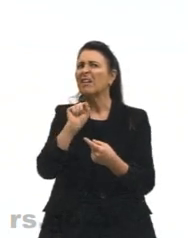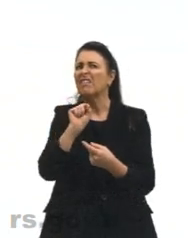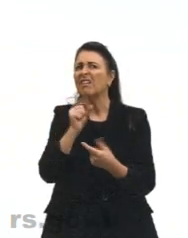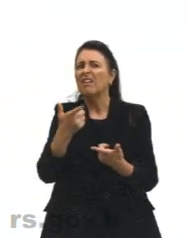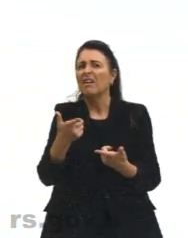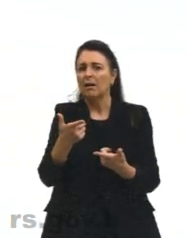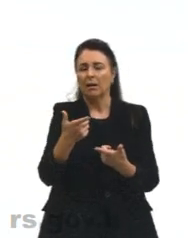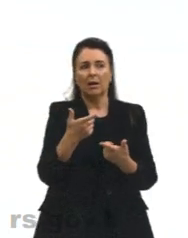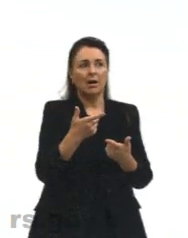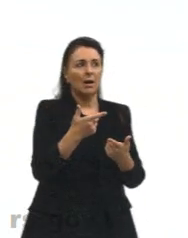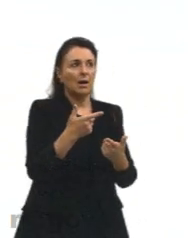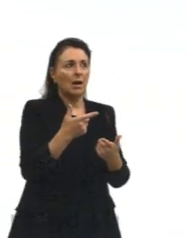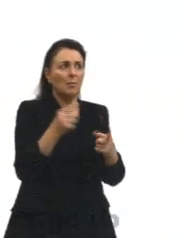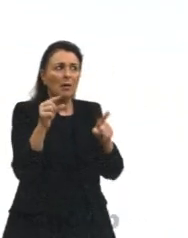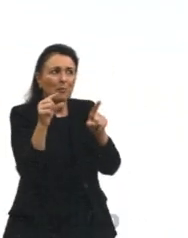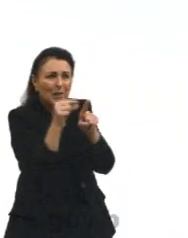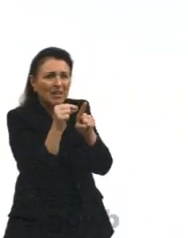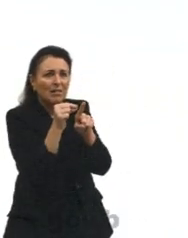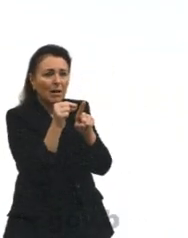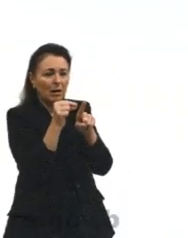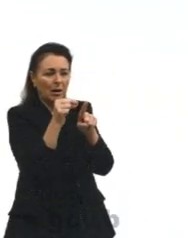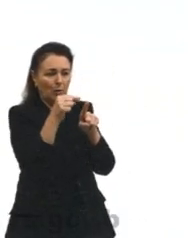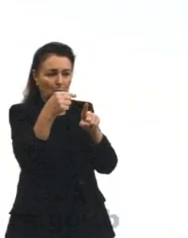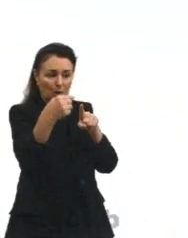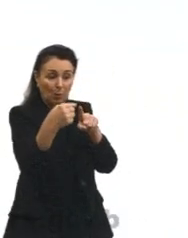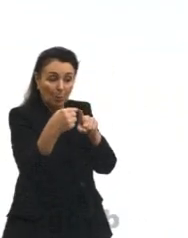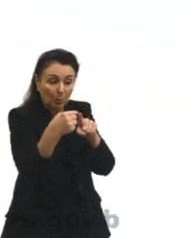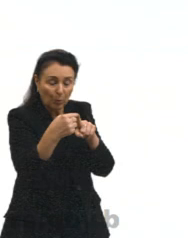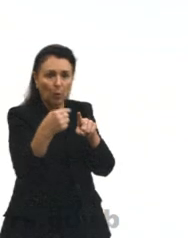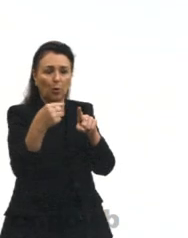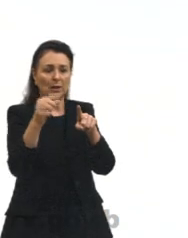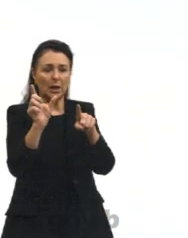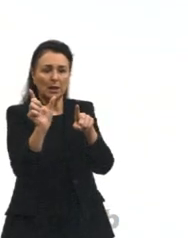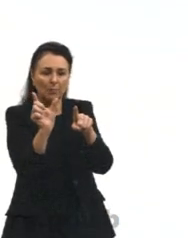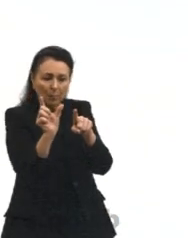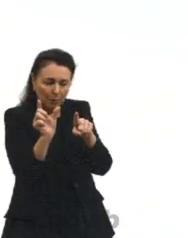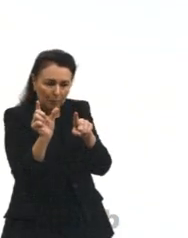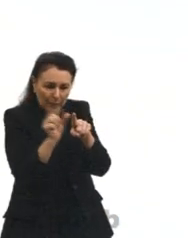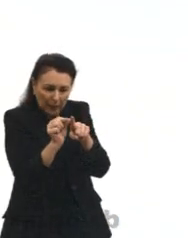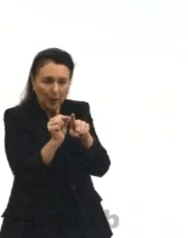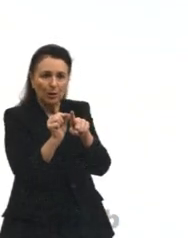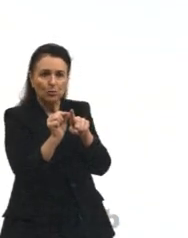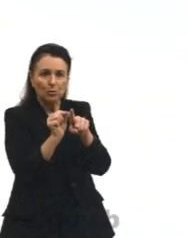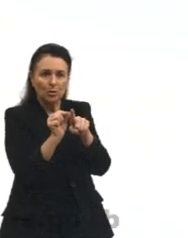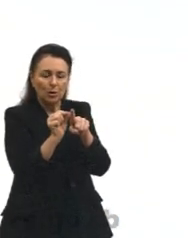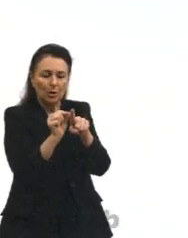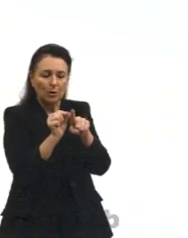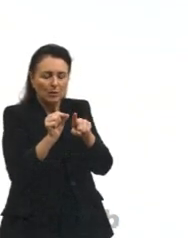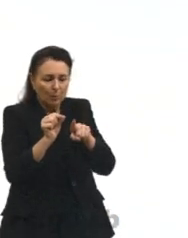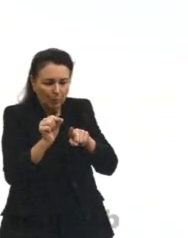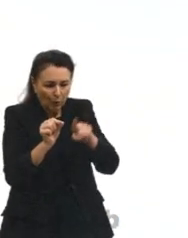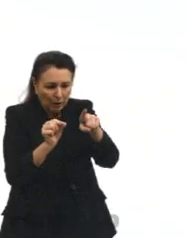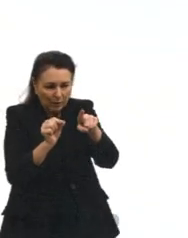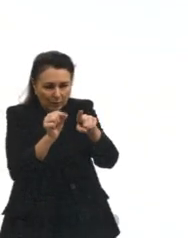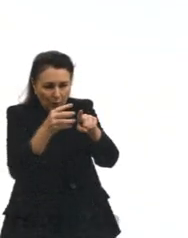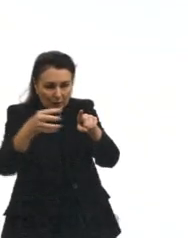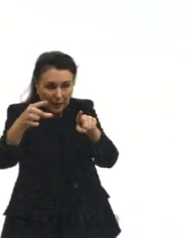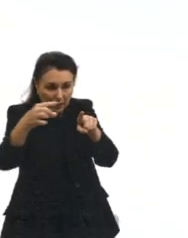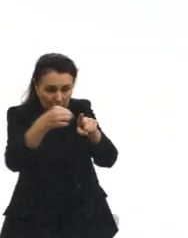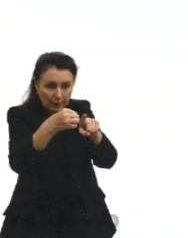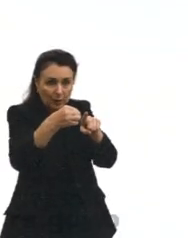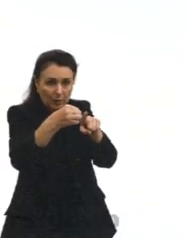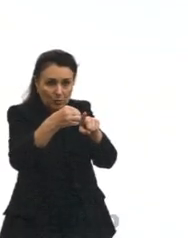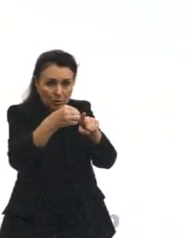prender entendi uma coisa pontuda que prende você enfia ponta pontuda por aqui